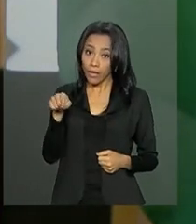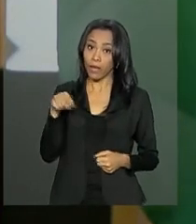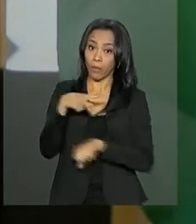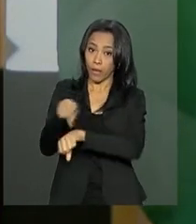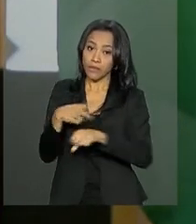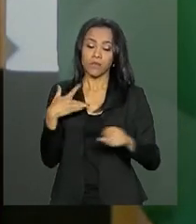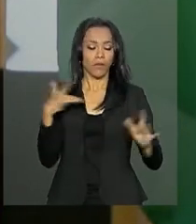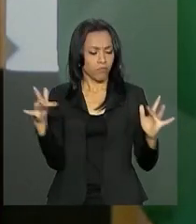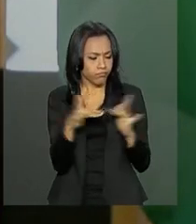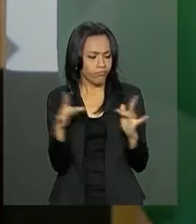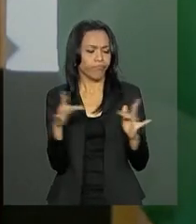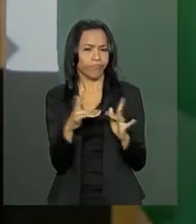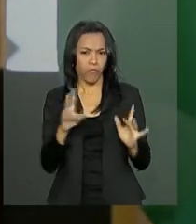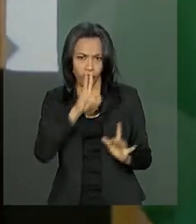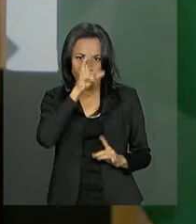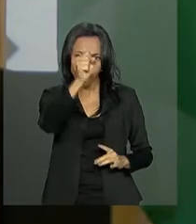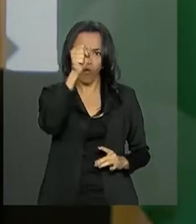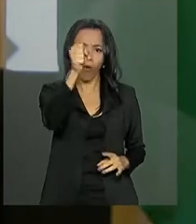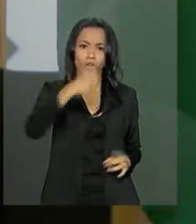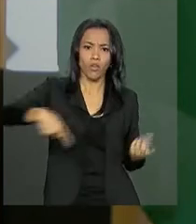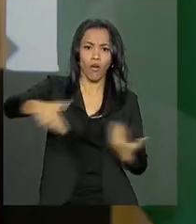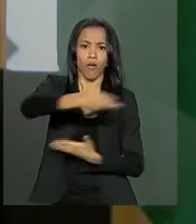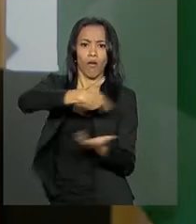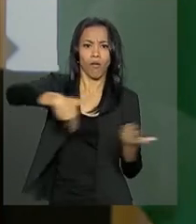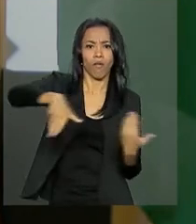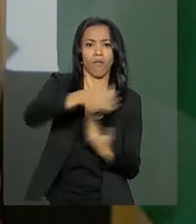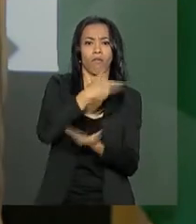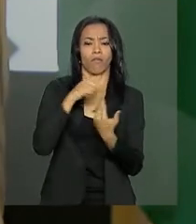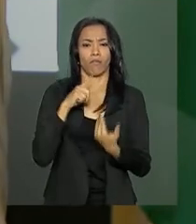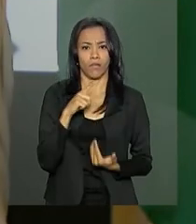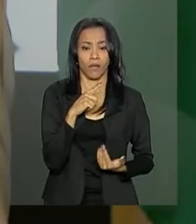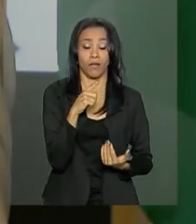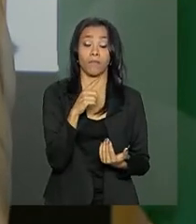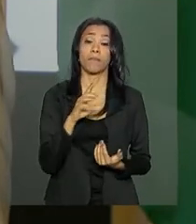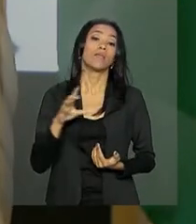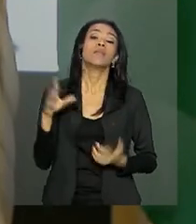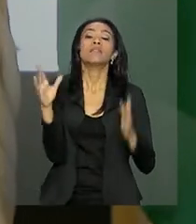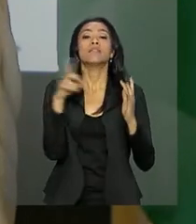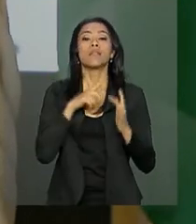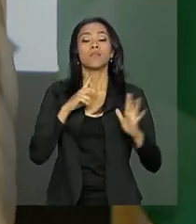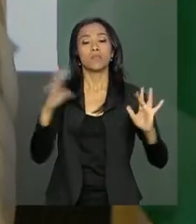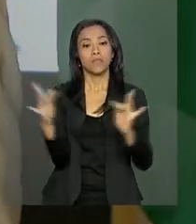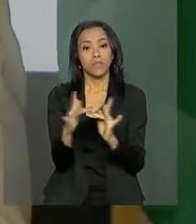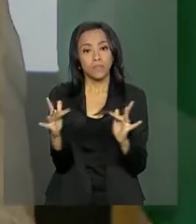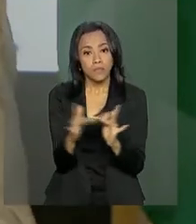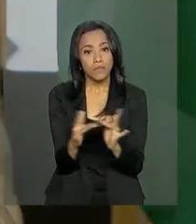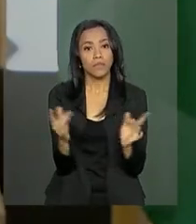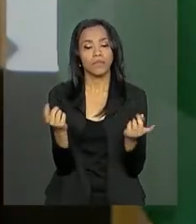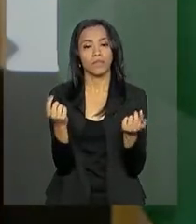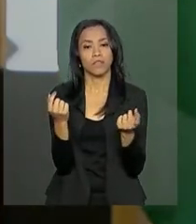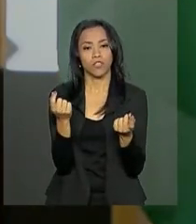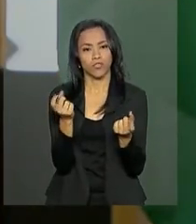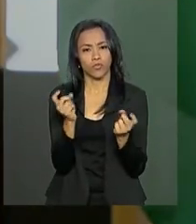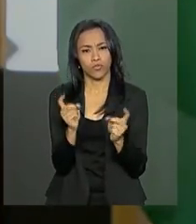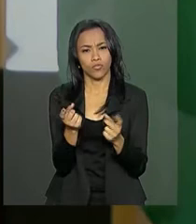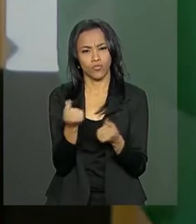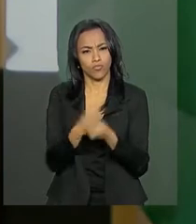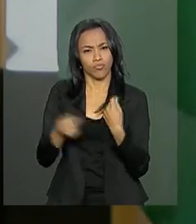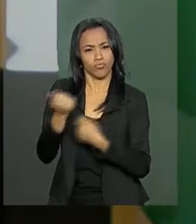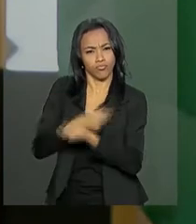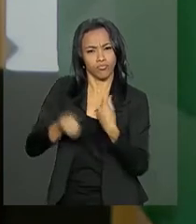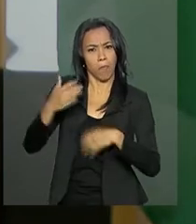nome comercial muito forte nós temos o nosso intercâmbio comercial com vietnã chega a ser